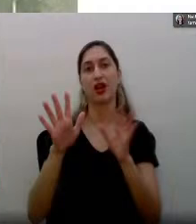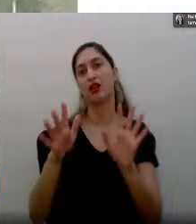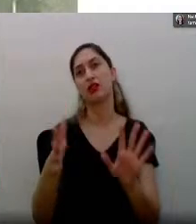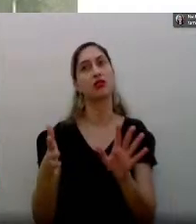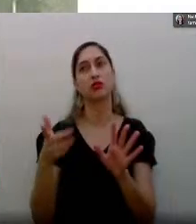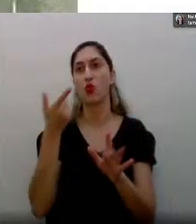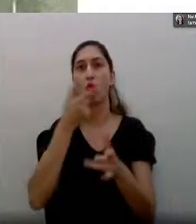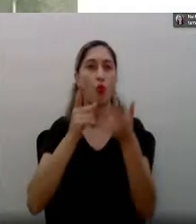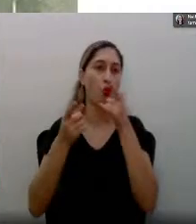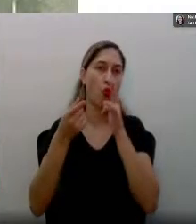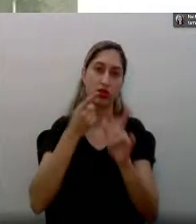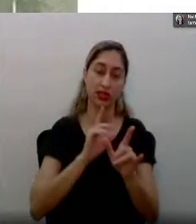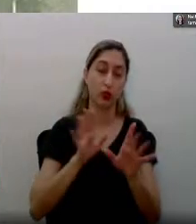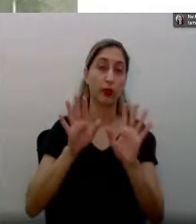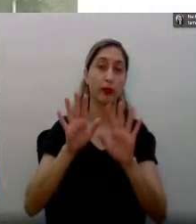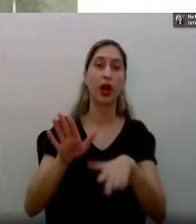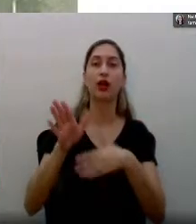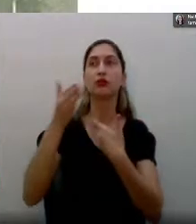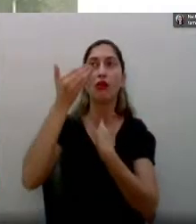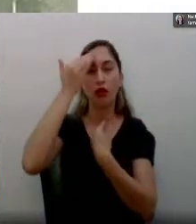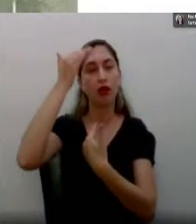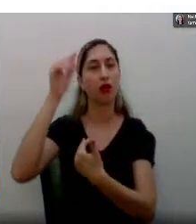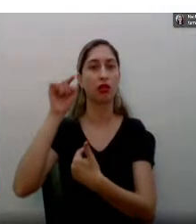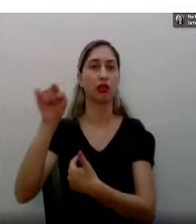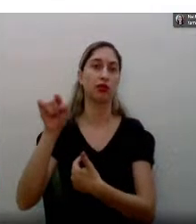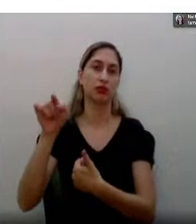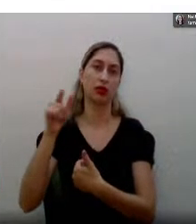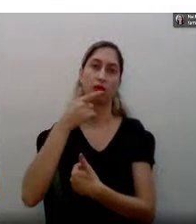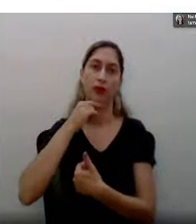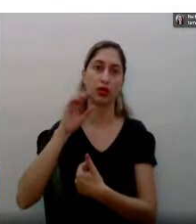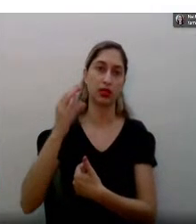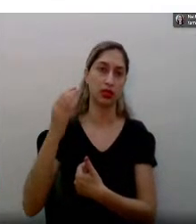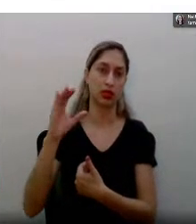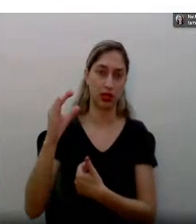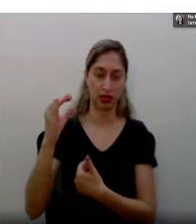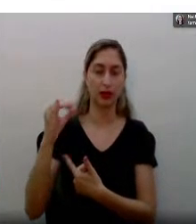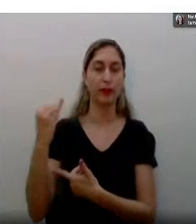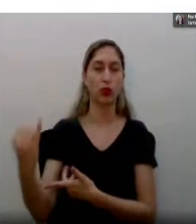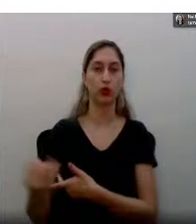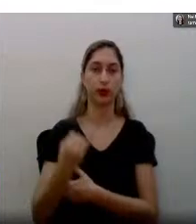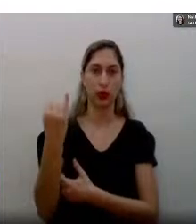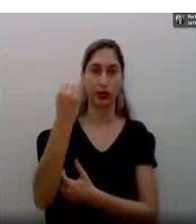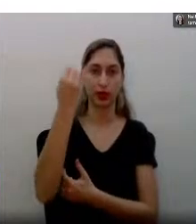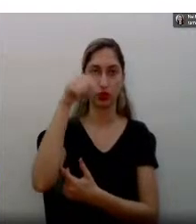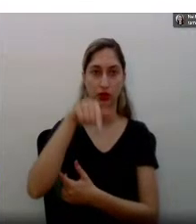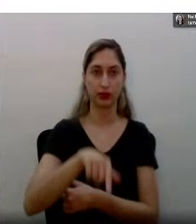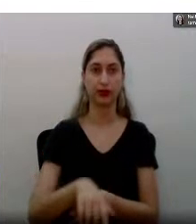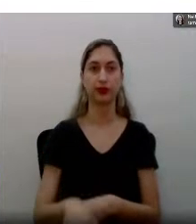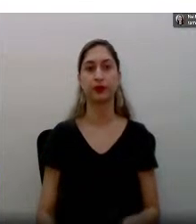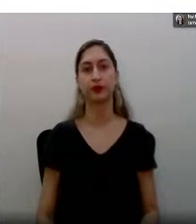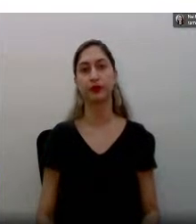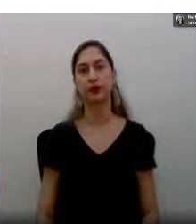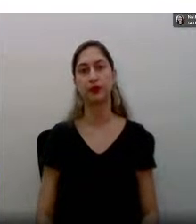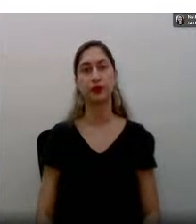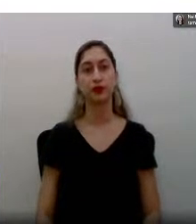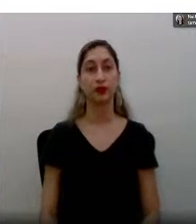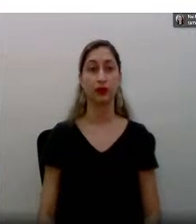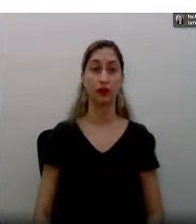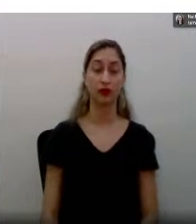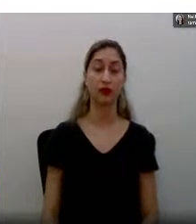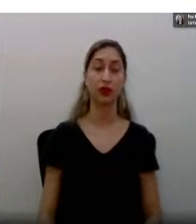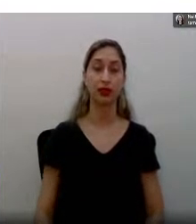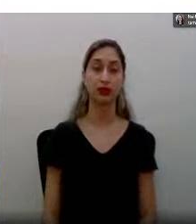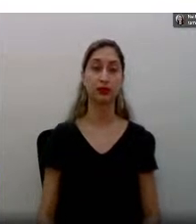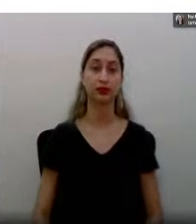para esse cara mesmo né que foi muito importante para a ciência aqui do país né E eles se reuniam em dois lugares